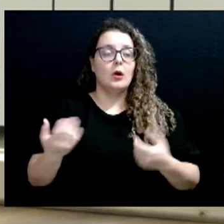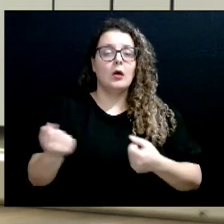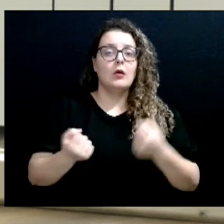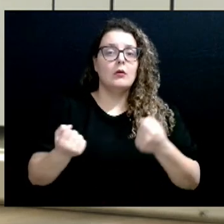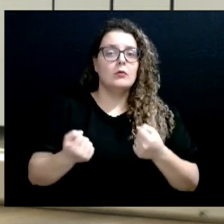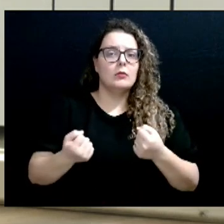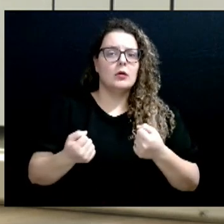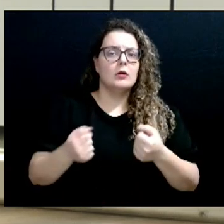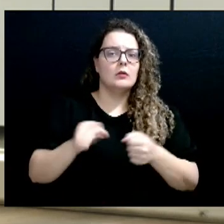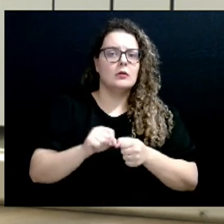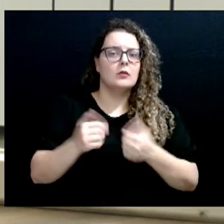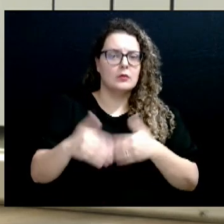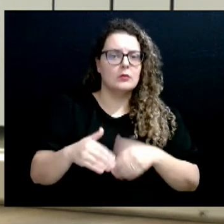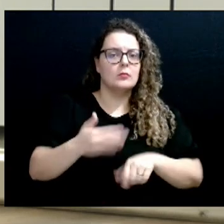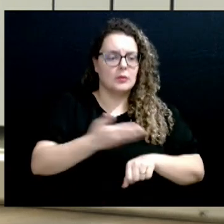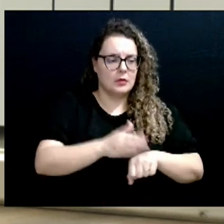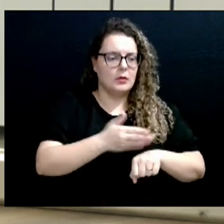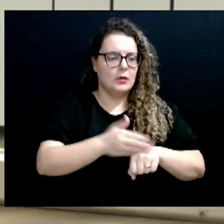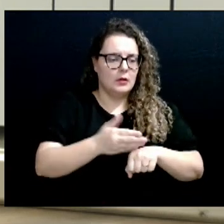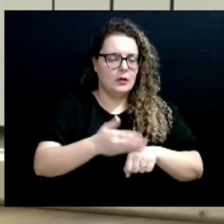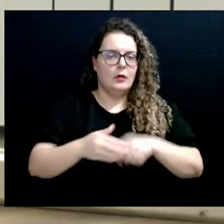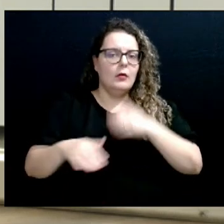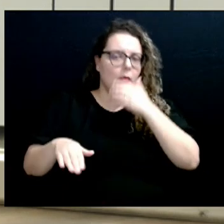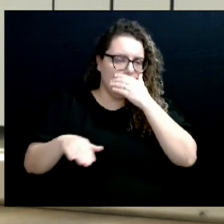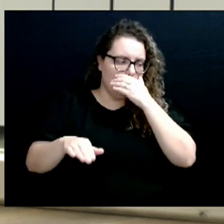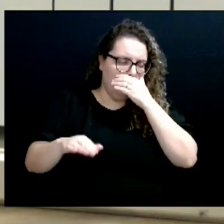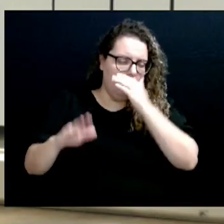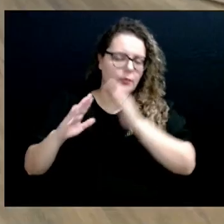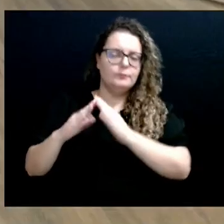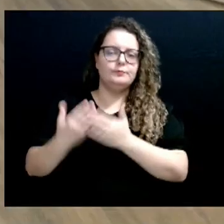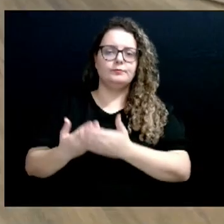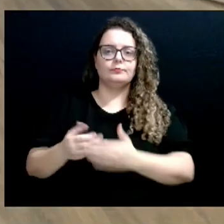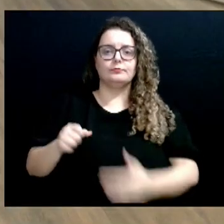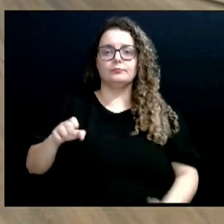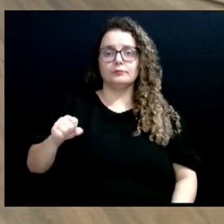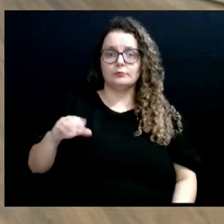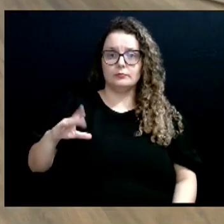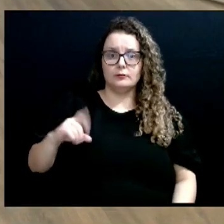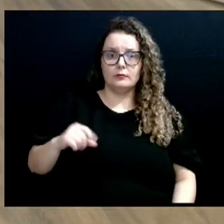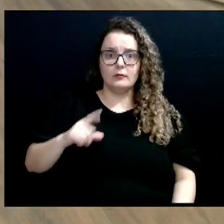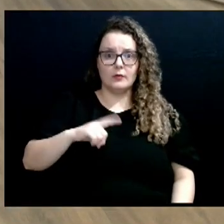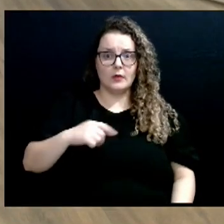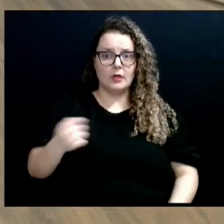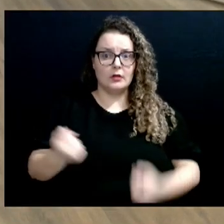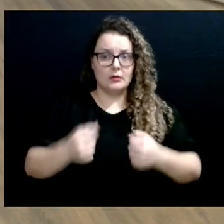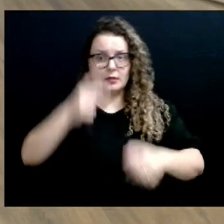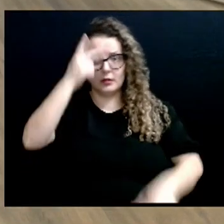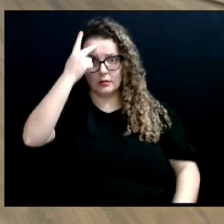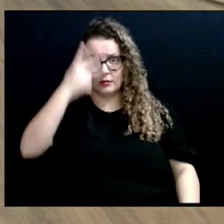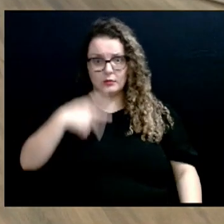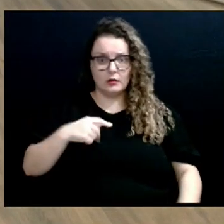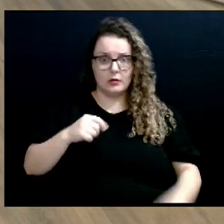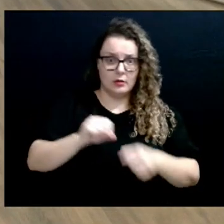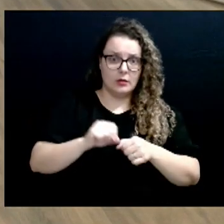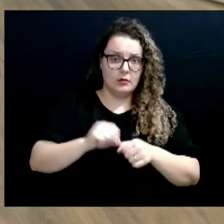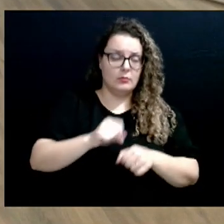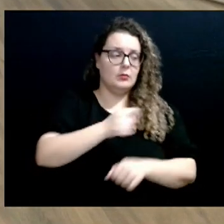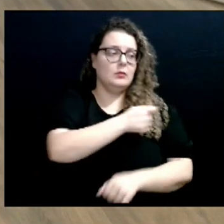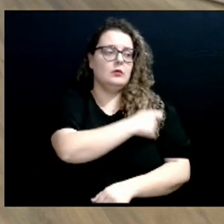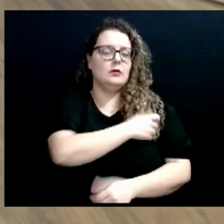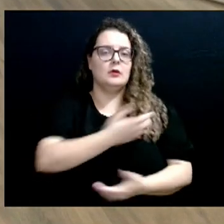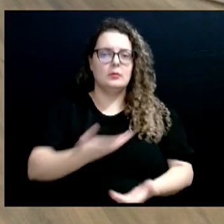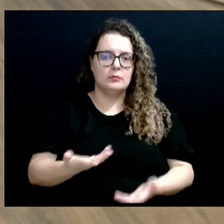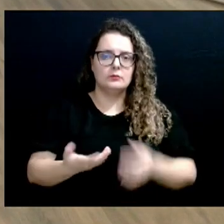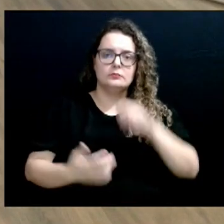ali treinando no carro da autoescola. Ele vai ter que ter um carro próprio para fazer as aulas, vai ser